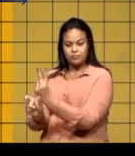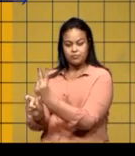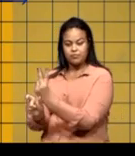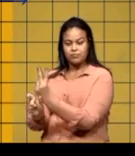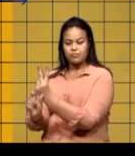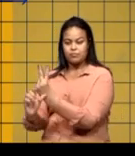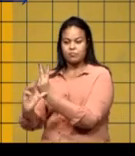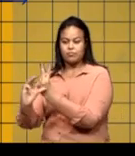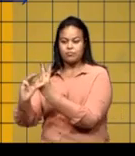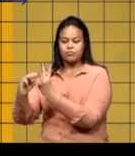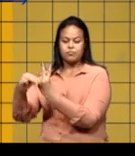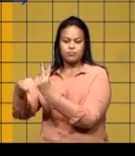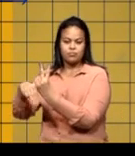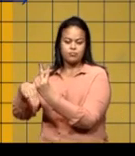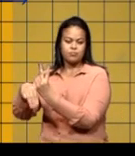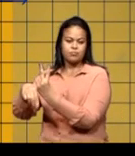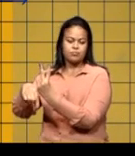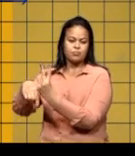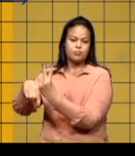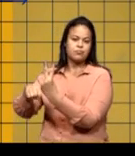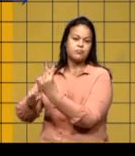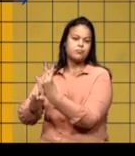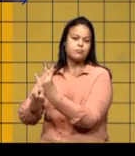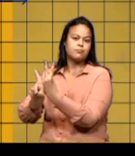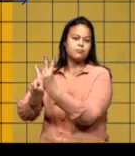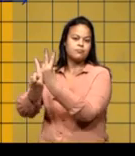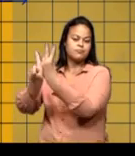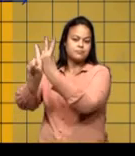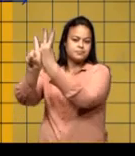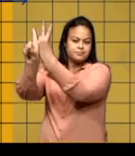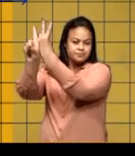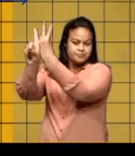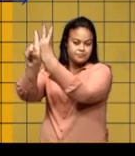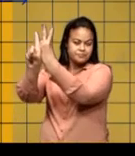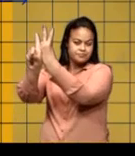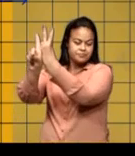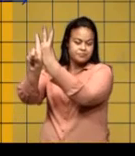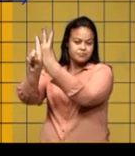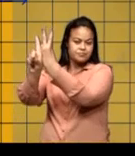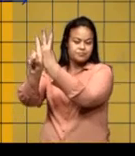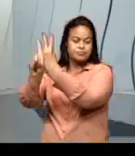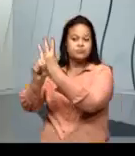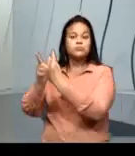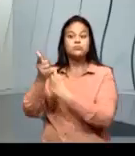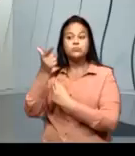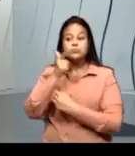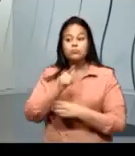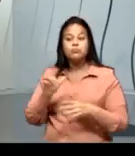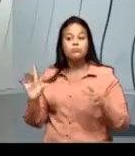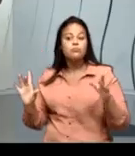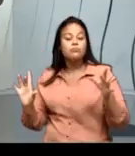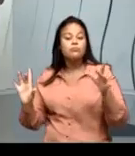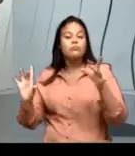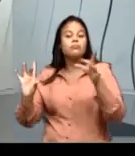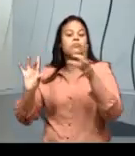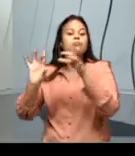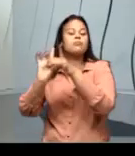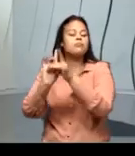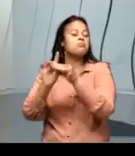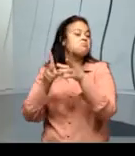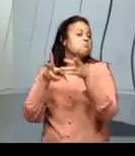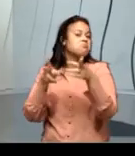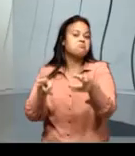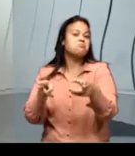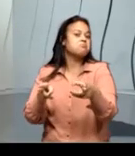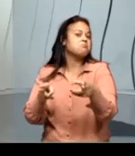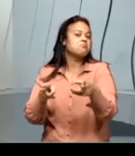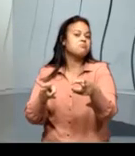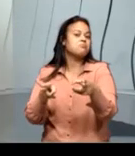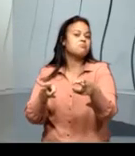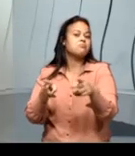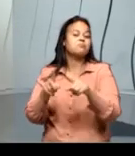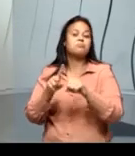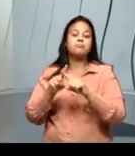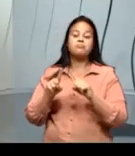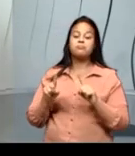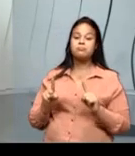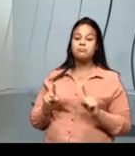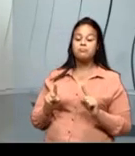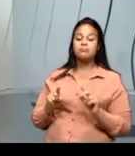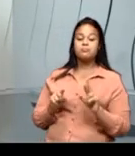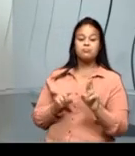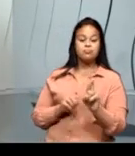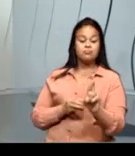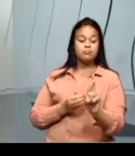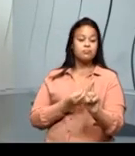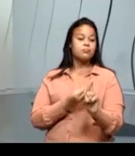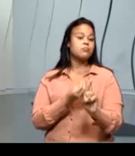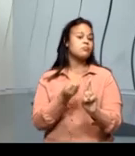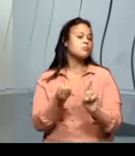centímetros para cima. Eu consegui fazer a ligação dos 2 vetores da mesma maneira, mas a resultante